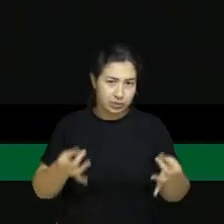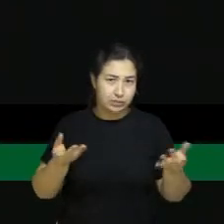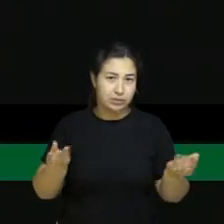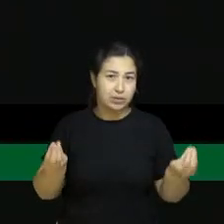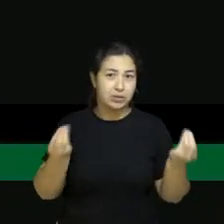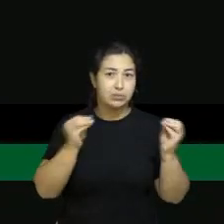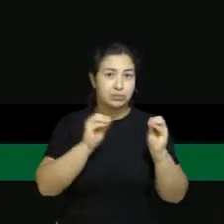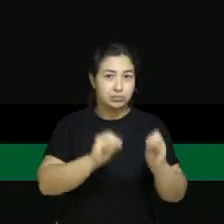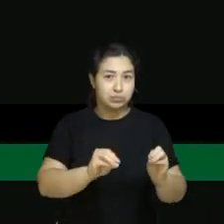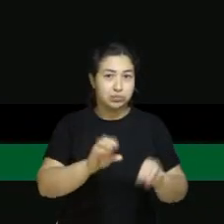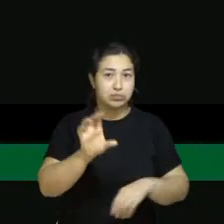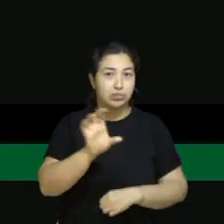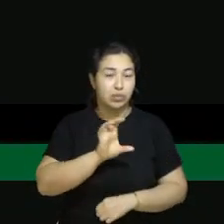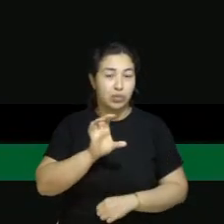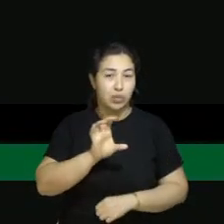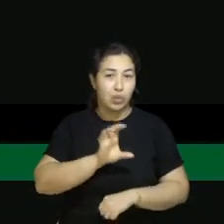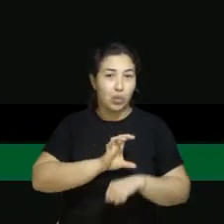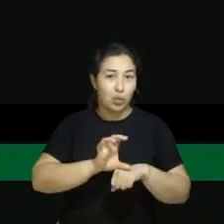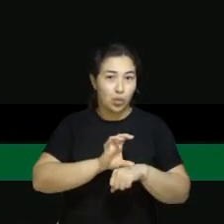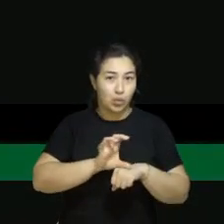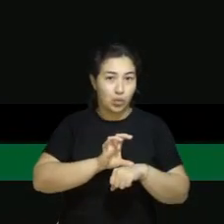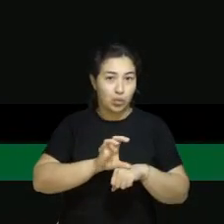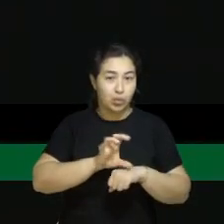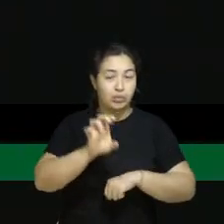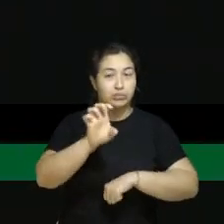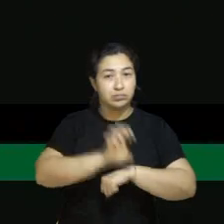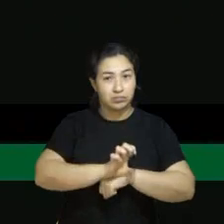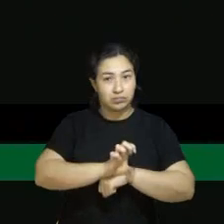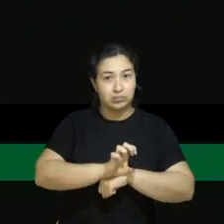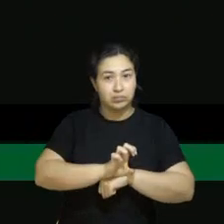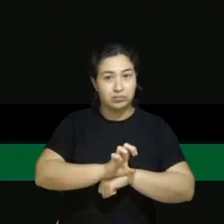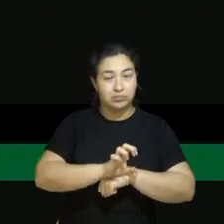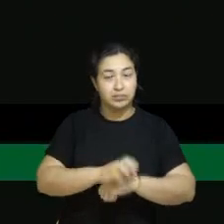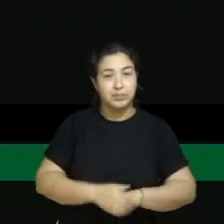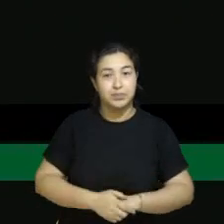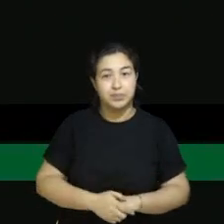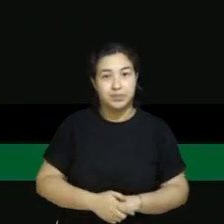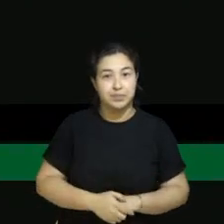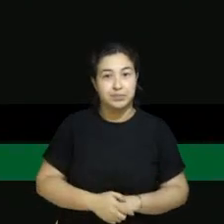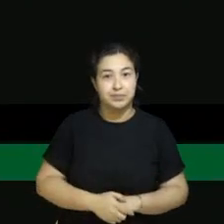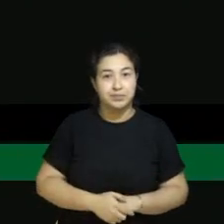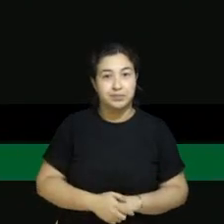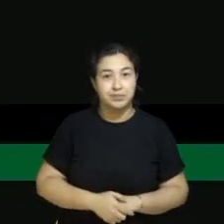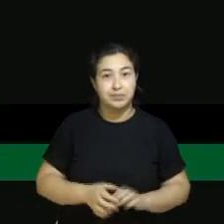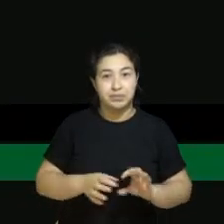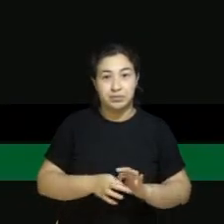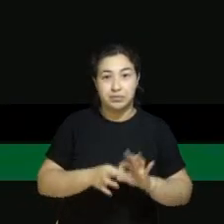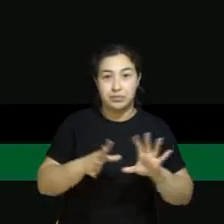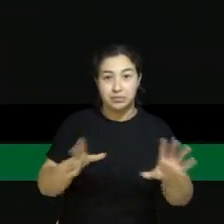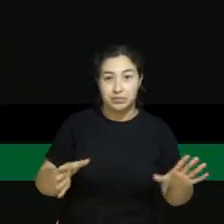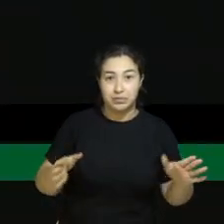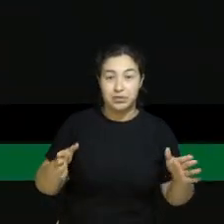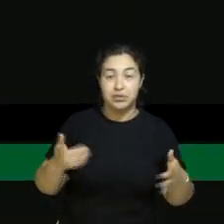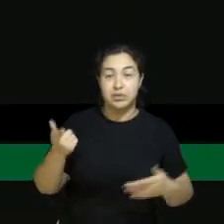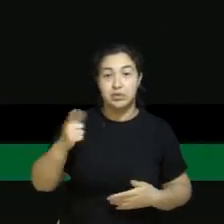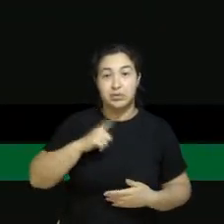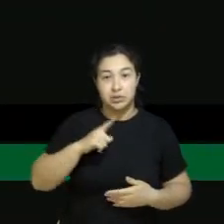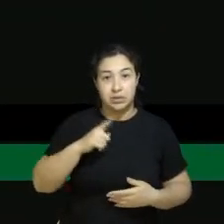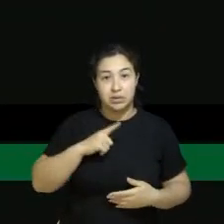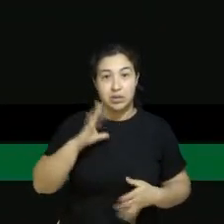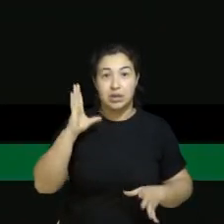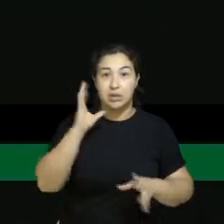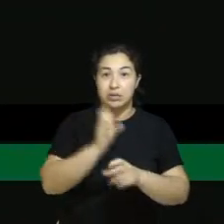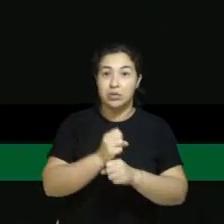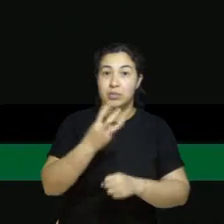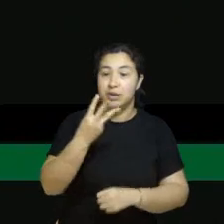na Constituição do Estado. A autorização lá está há 30 anos funcionando desse jeito. Não